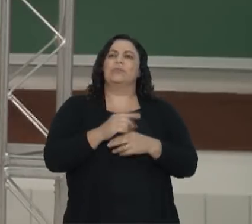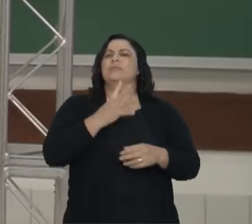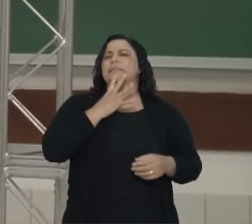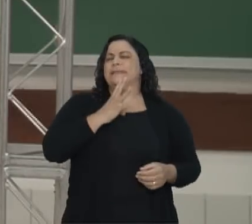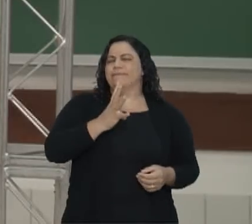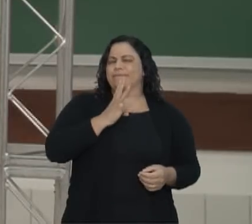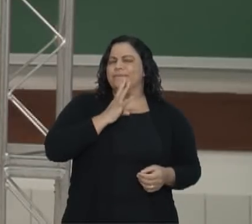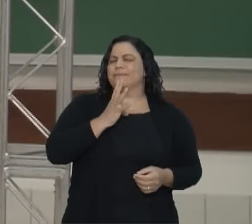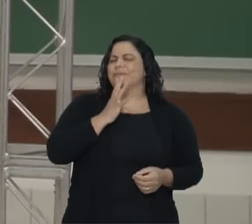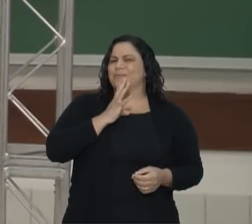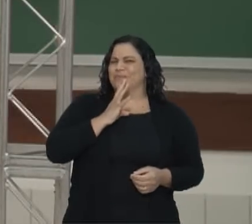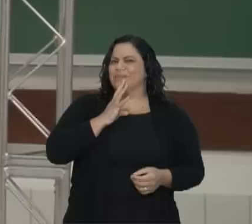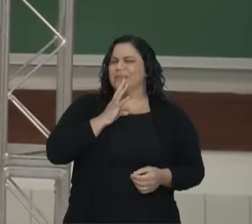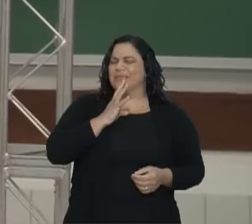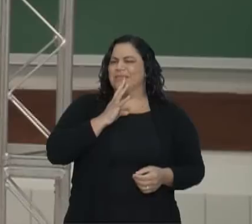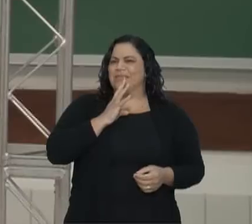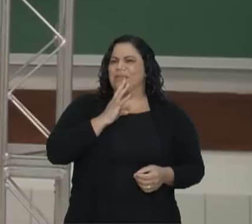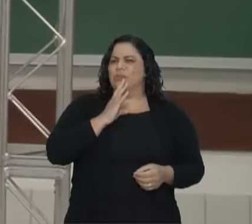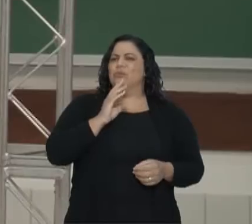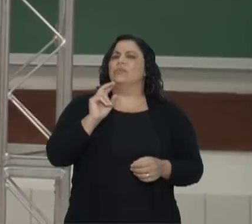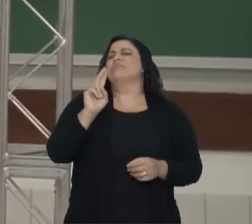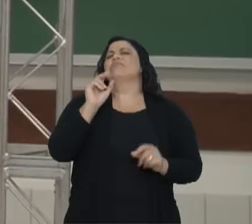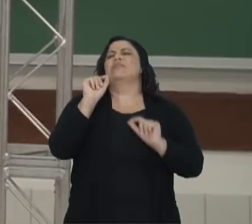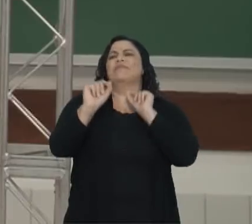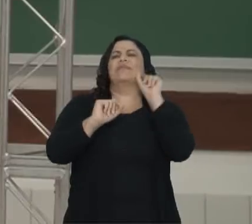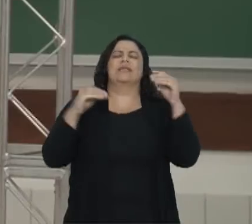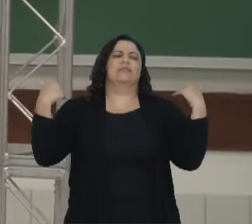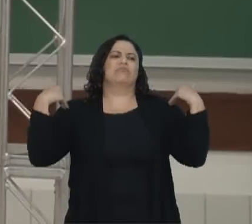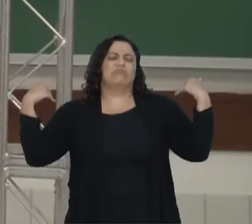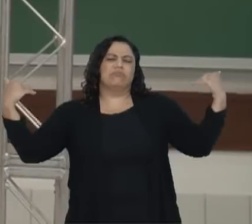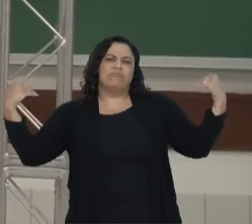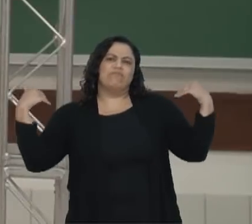hoje, que o pessoal pratica como esporte,